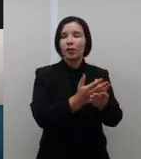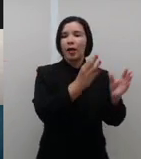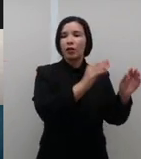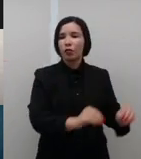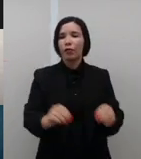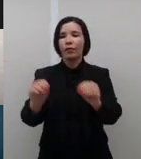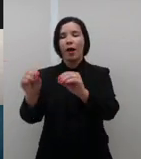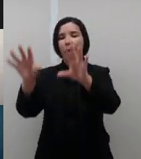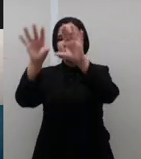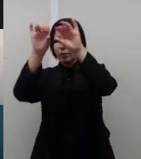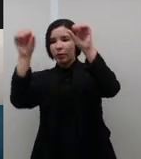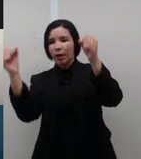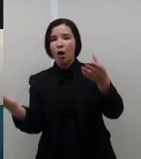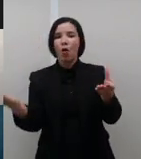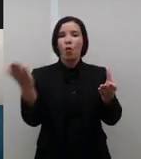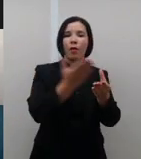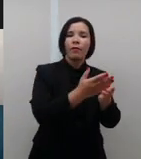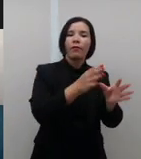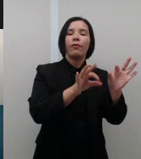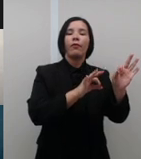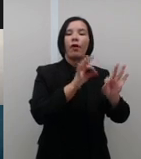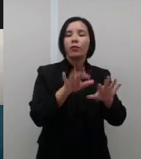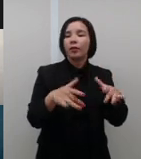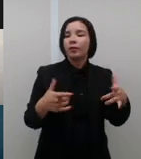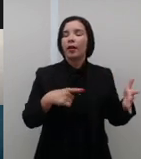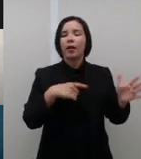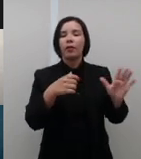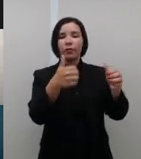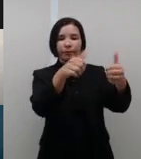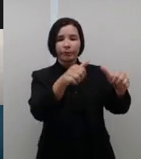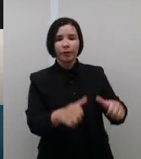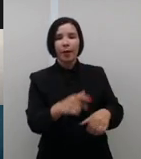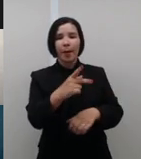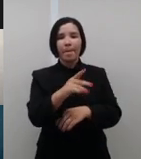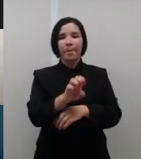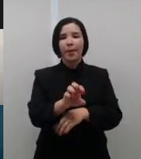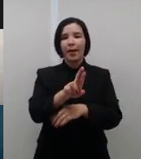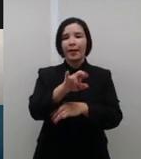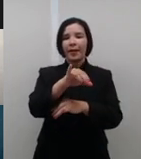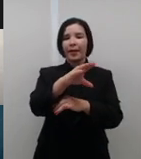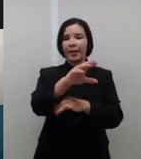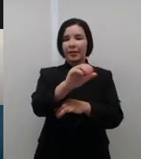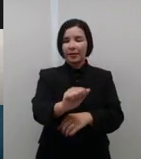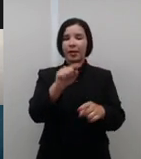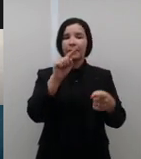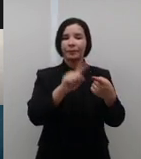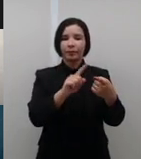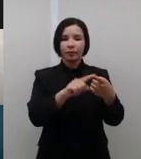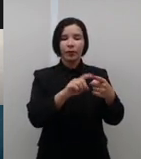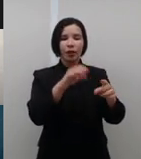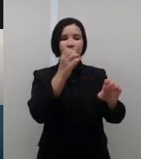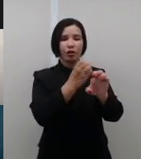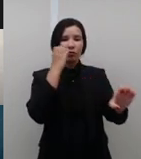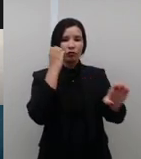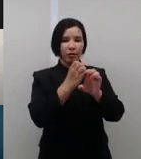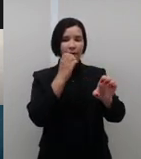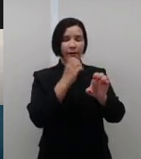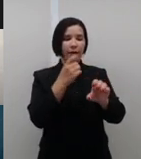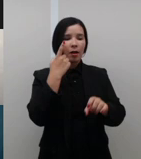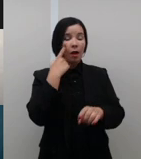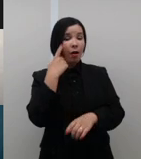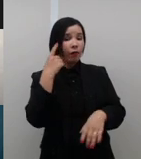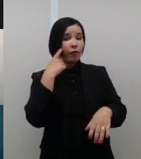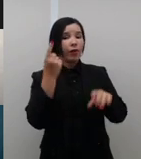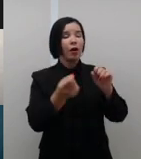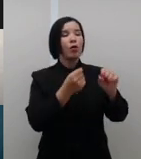foram realizadas duas perícias, tanto perícia de engenharia para medição, né, da execução da